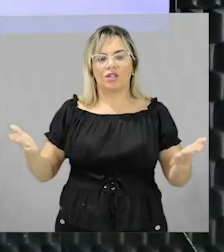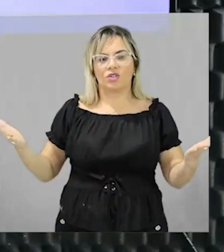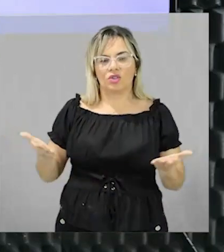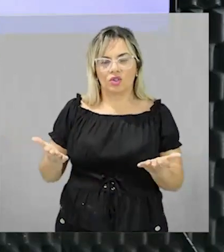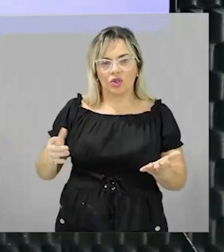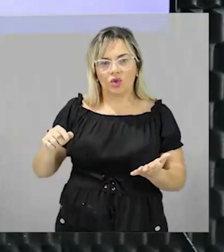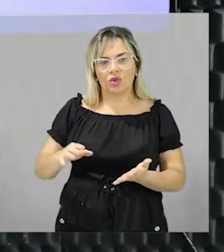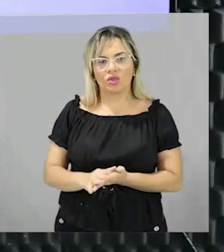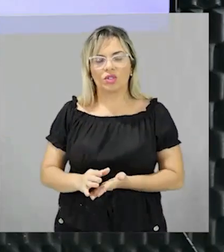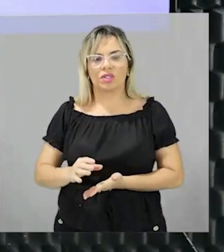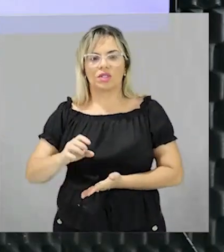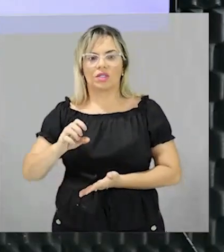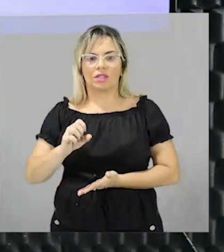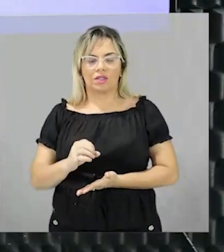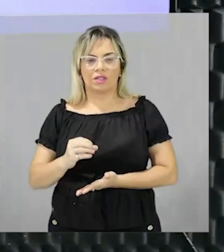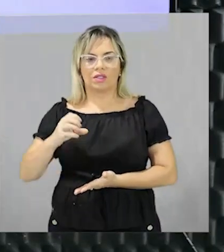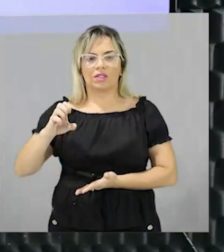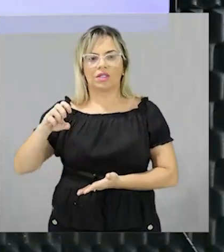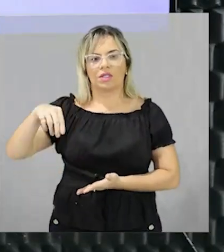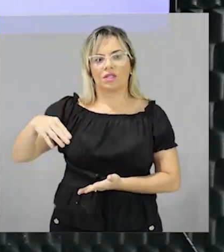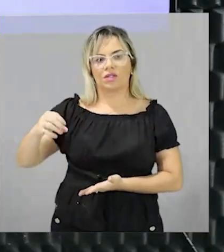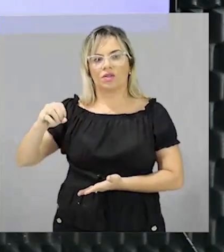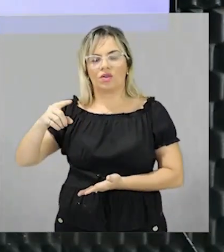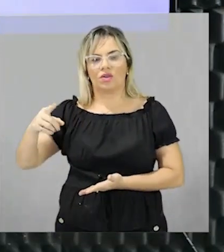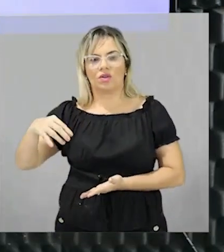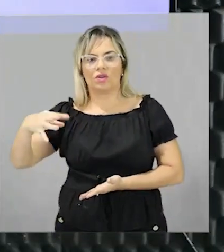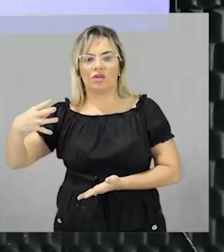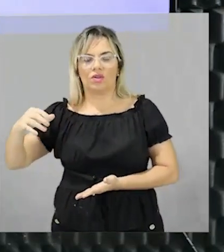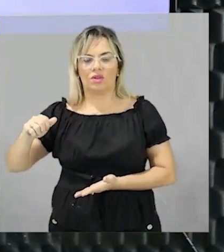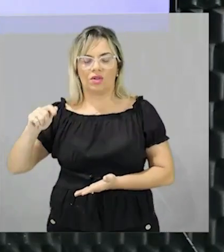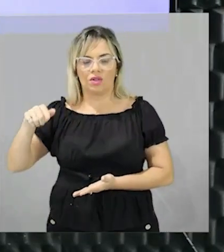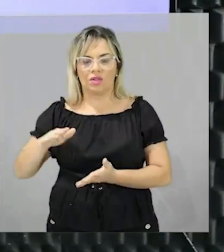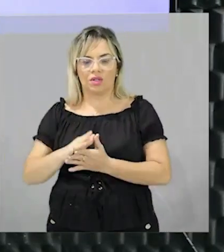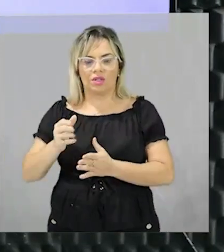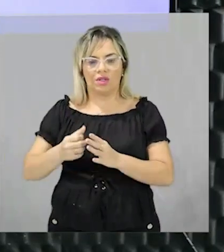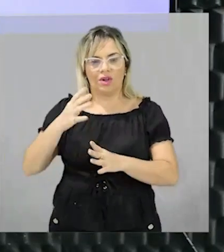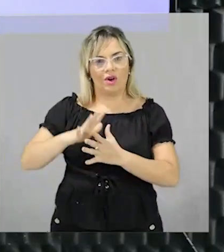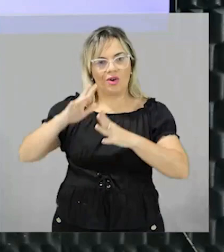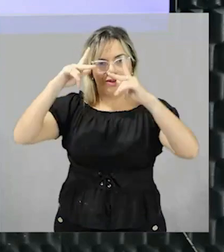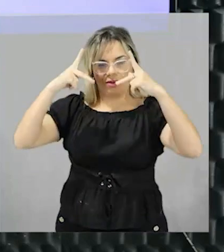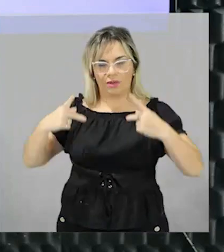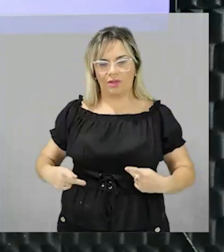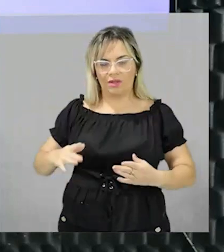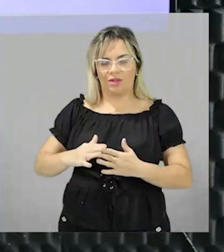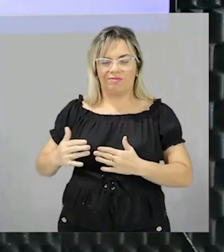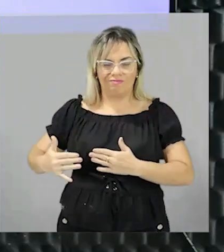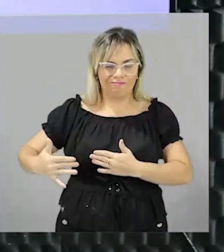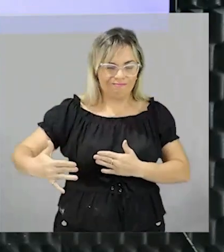50 milhões de anos. É na era Cenozoica que o ser humano ele surge, tá? Só que bem mais para